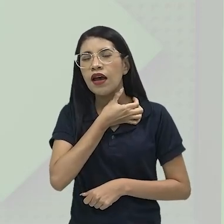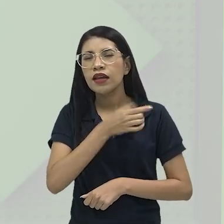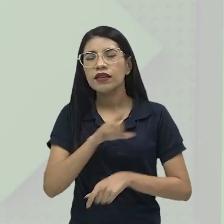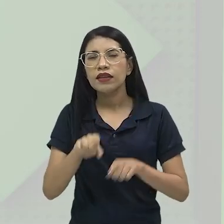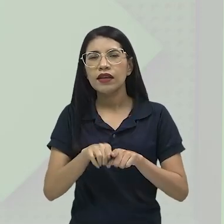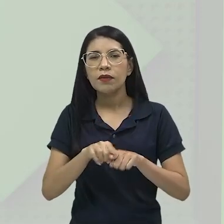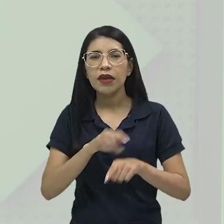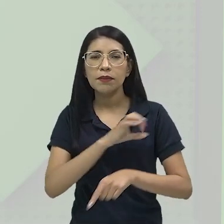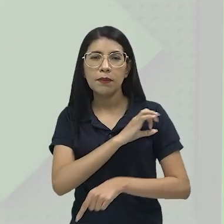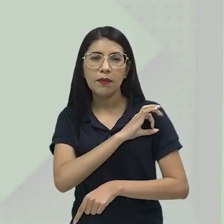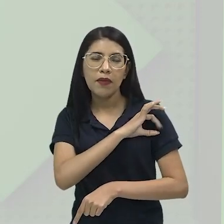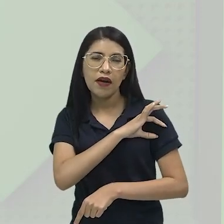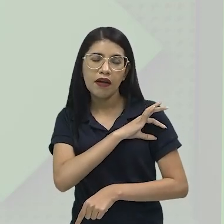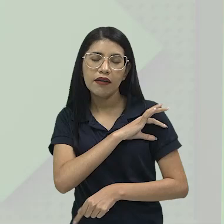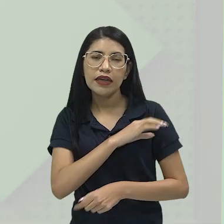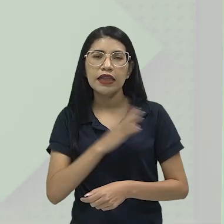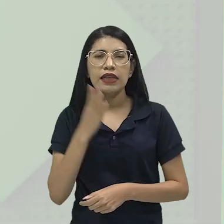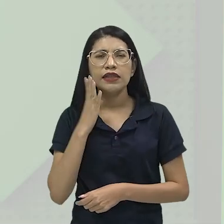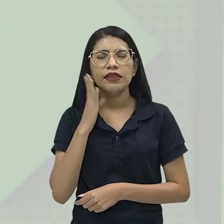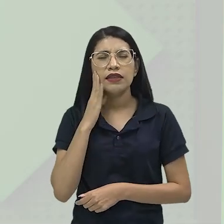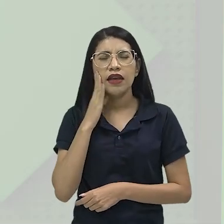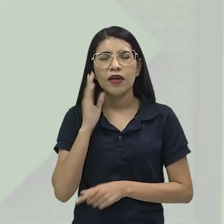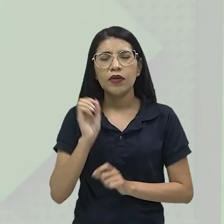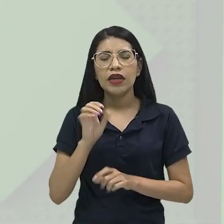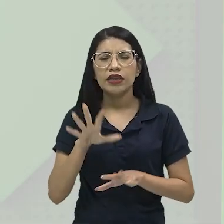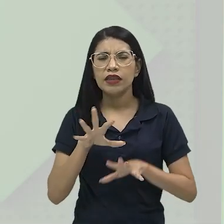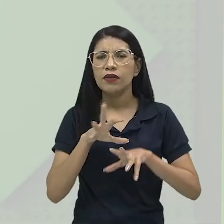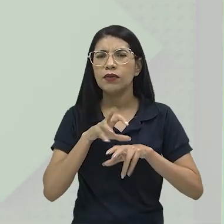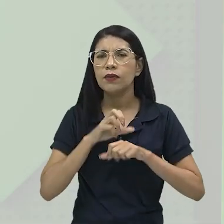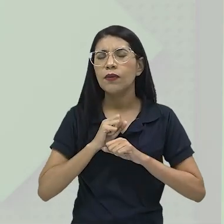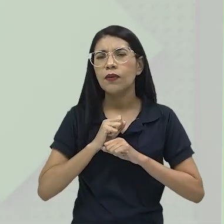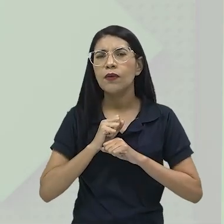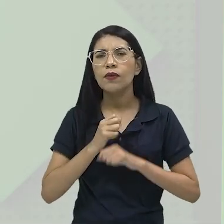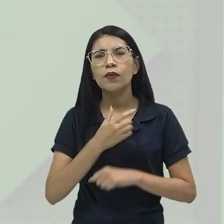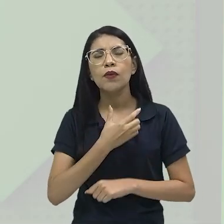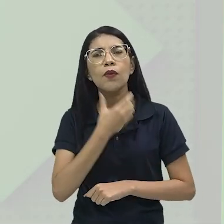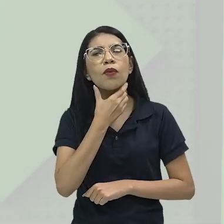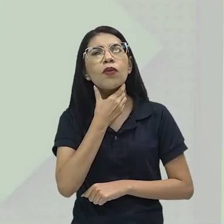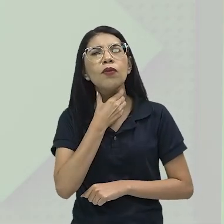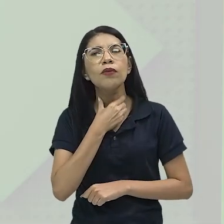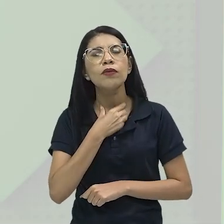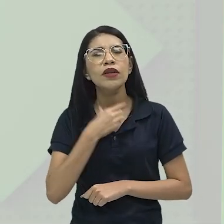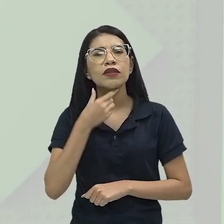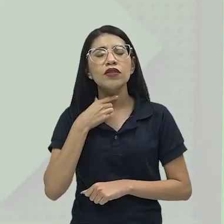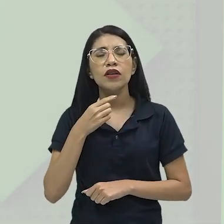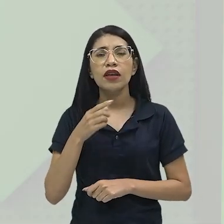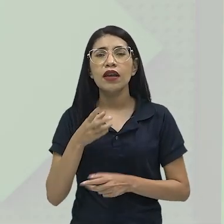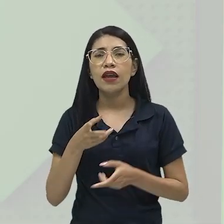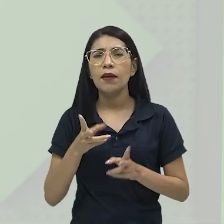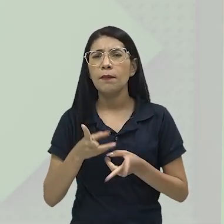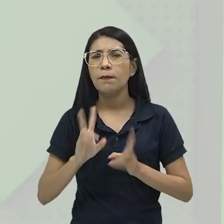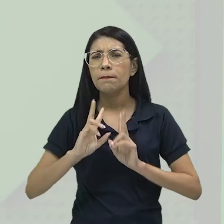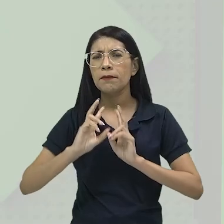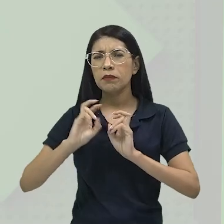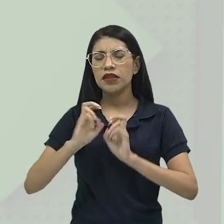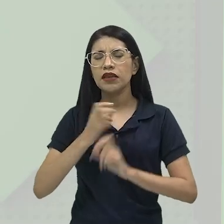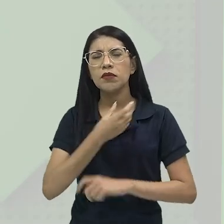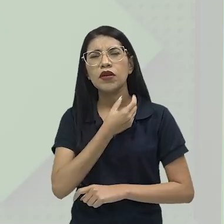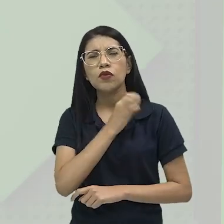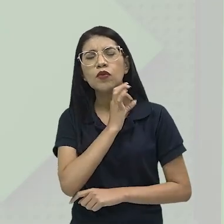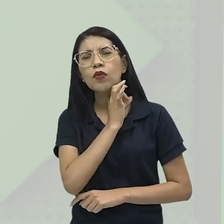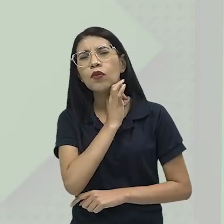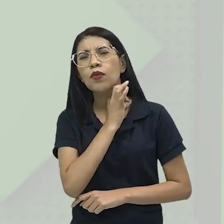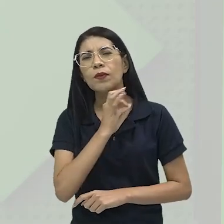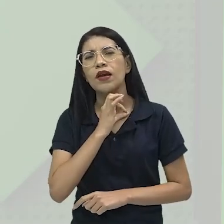por exemplo, sabe que tem uma infecção na região do pescoço, porque aparecem ínguas,